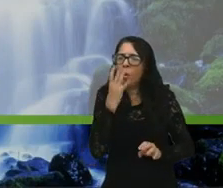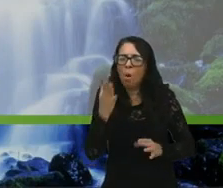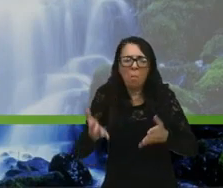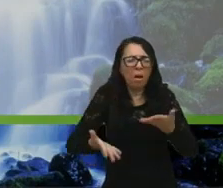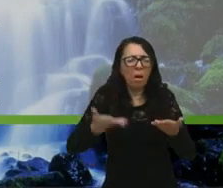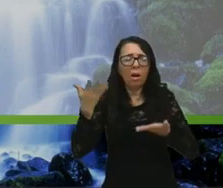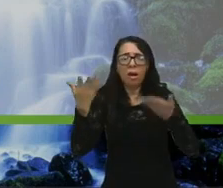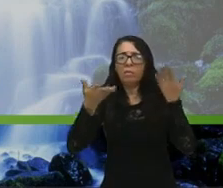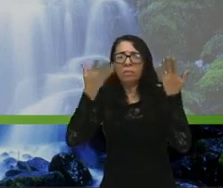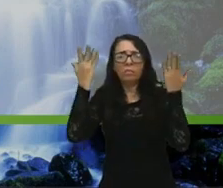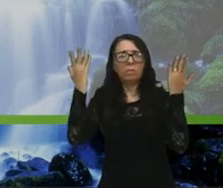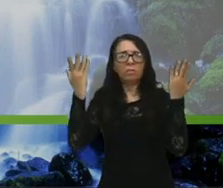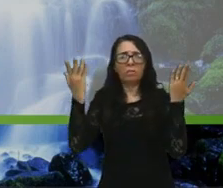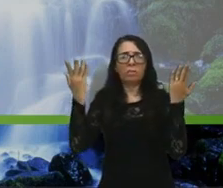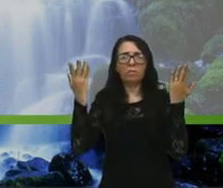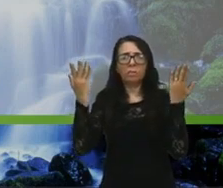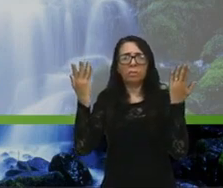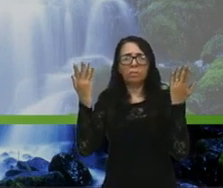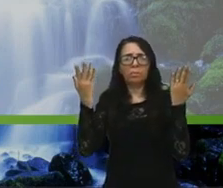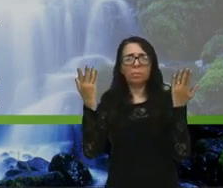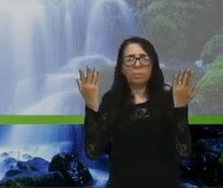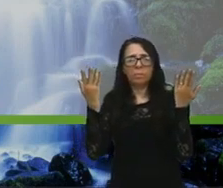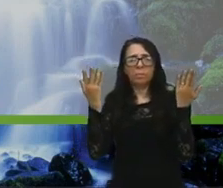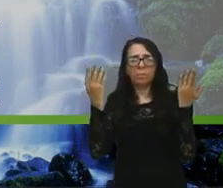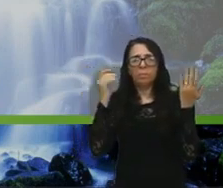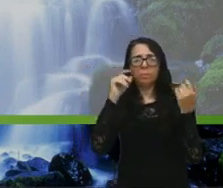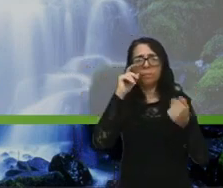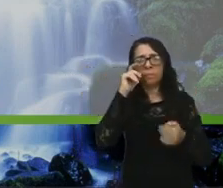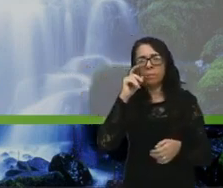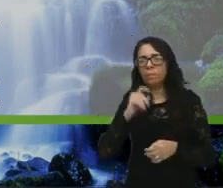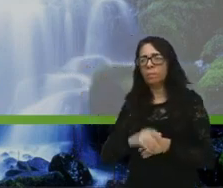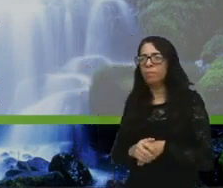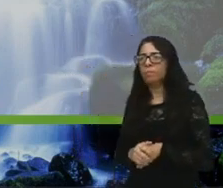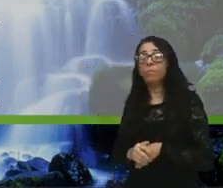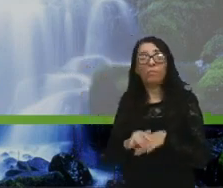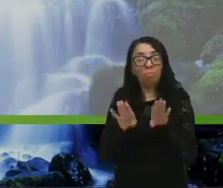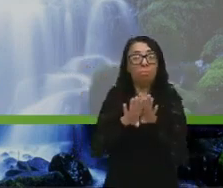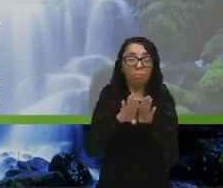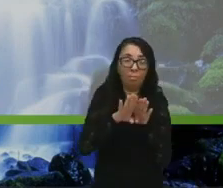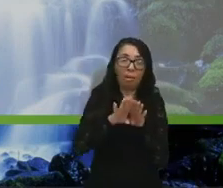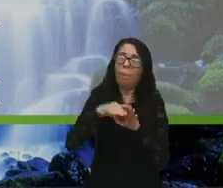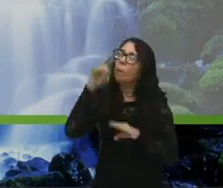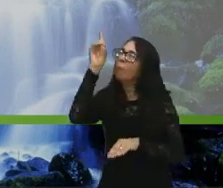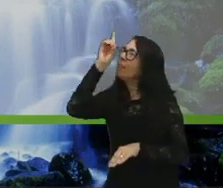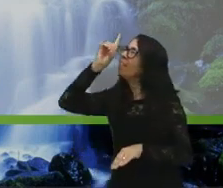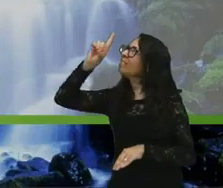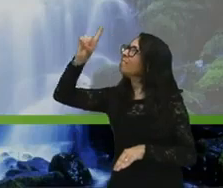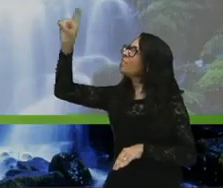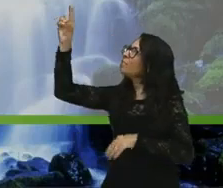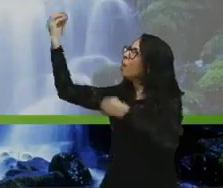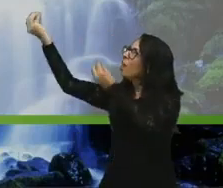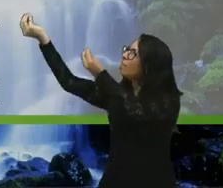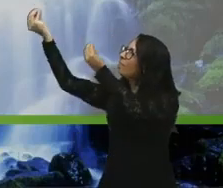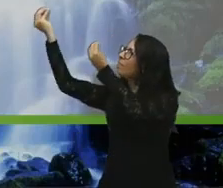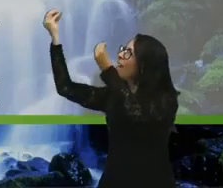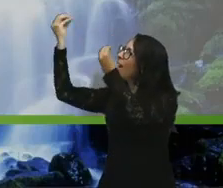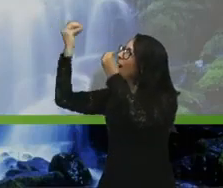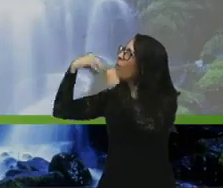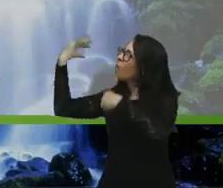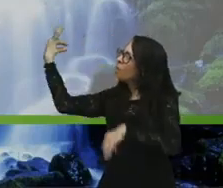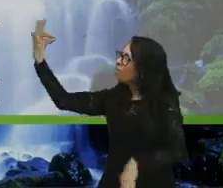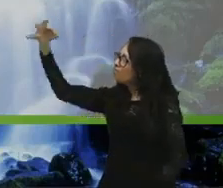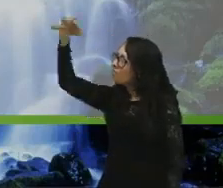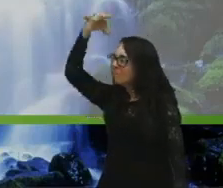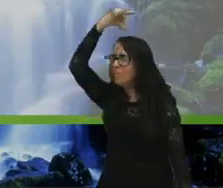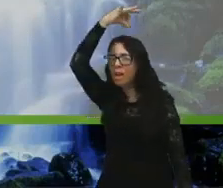levará-nos a ter uma espiritualidade que reflete a vida de Jesus. Por isso,